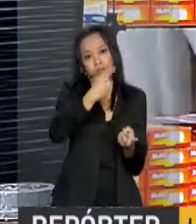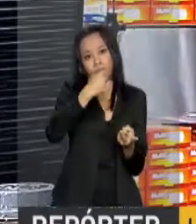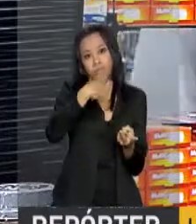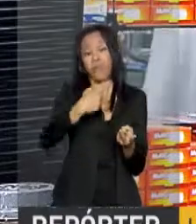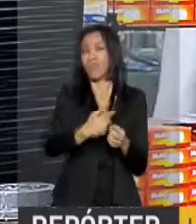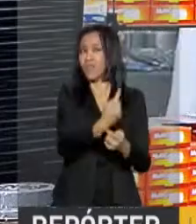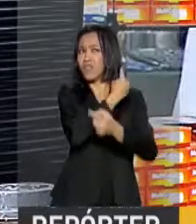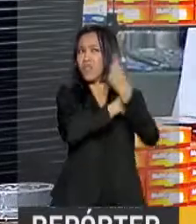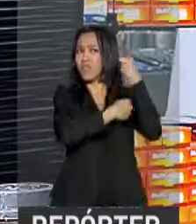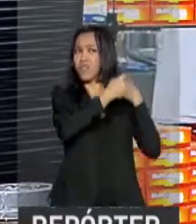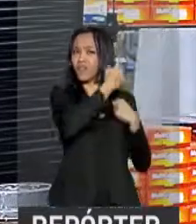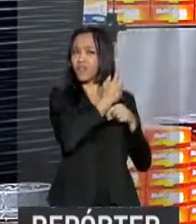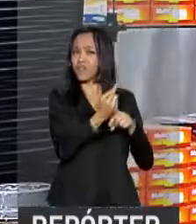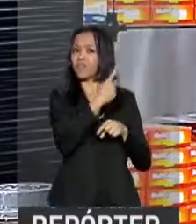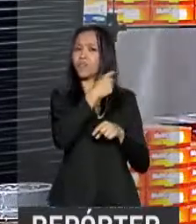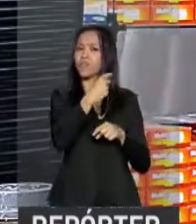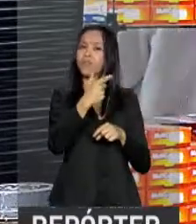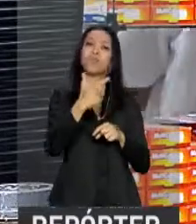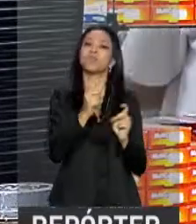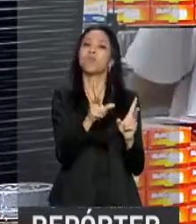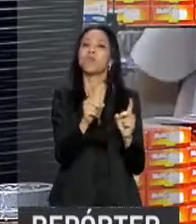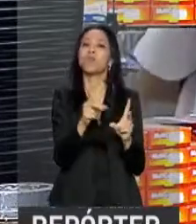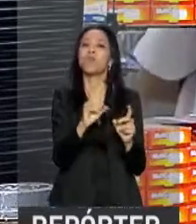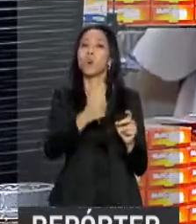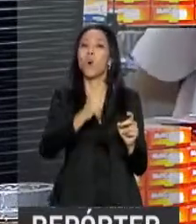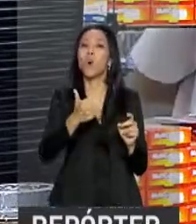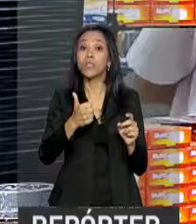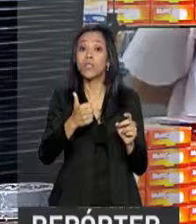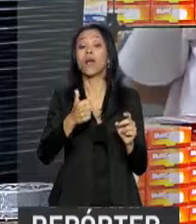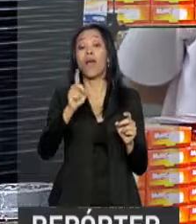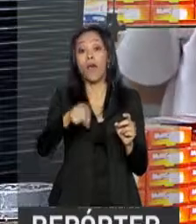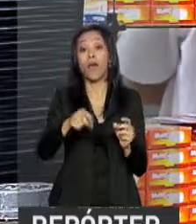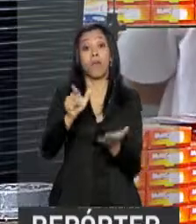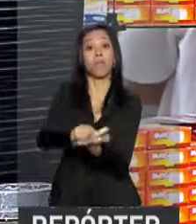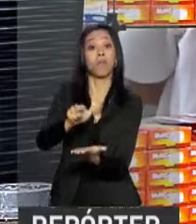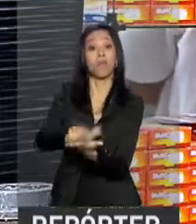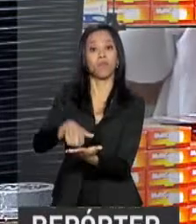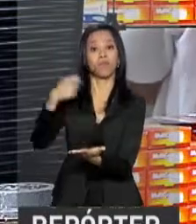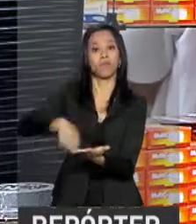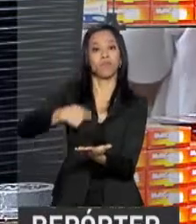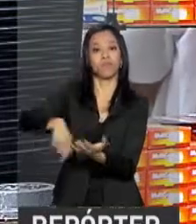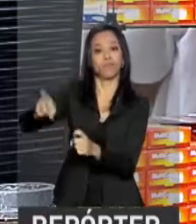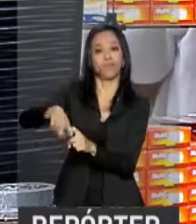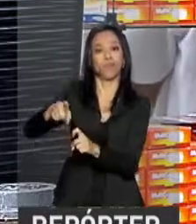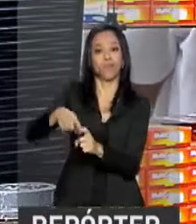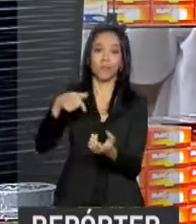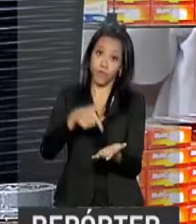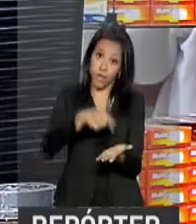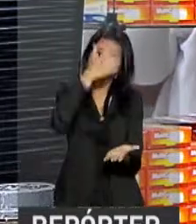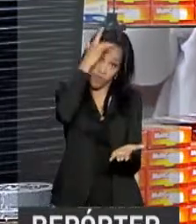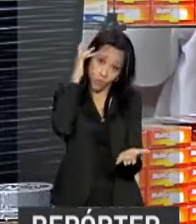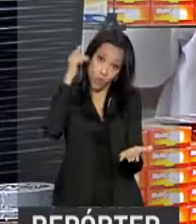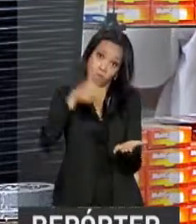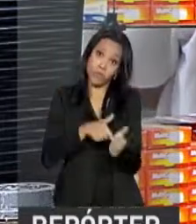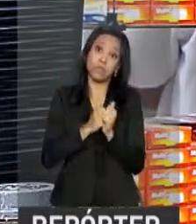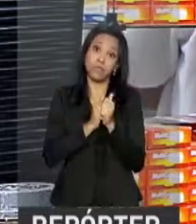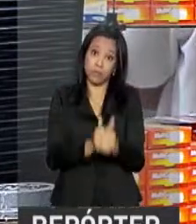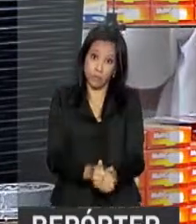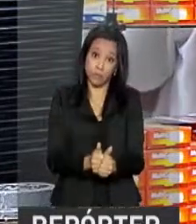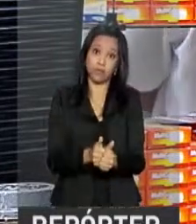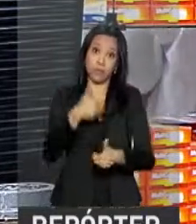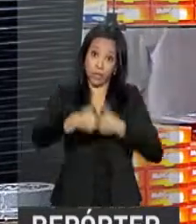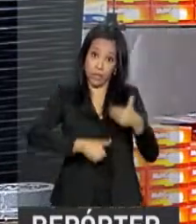de antibióticos só pode ser feita com a retenção da receita a recomendação é que o paciente siga o tratamento